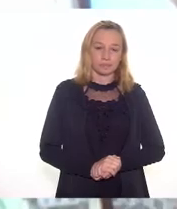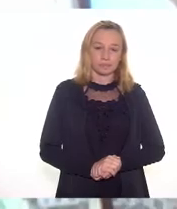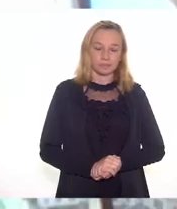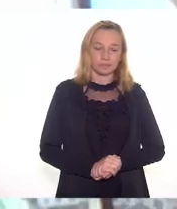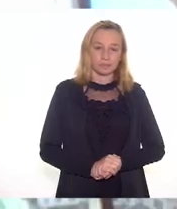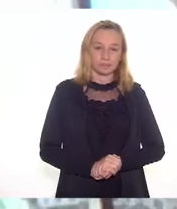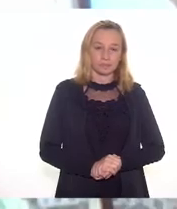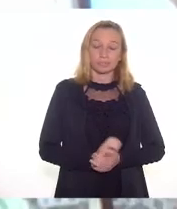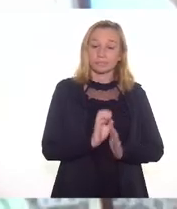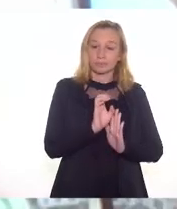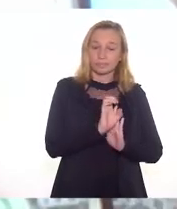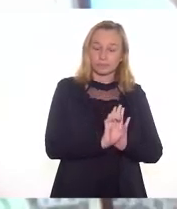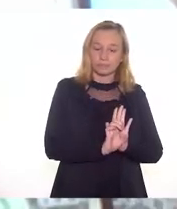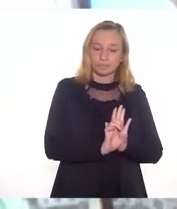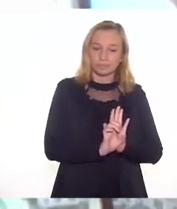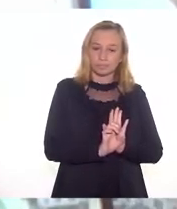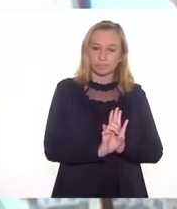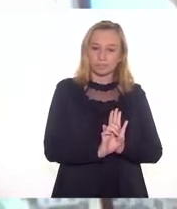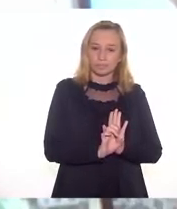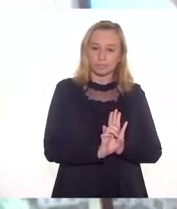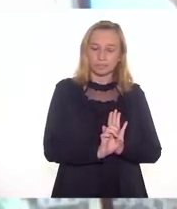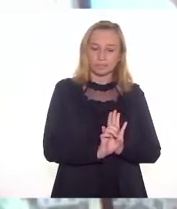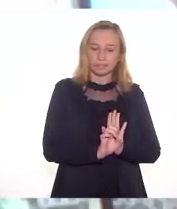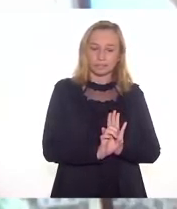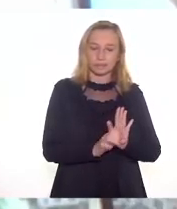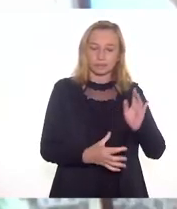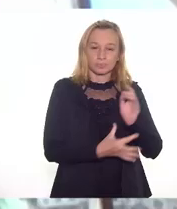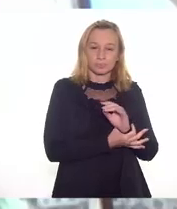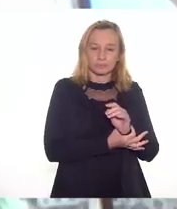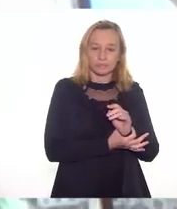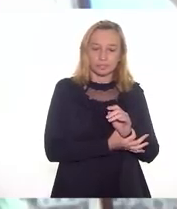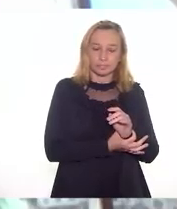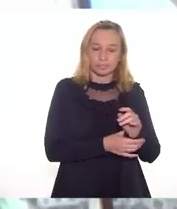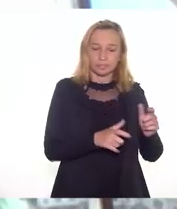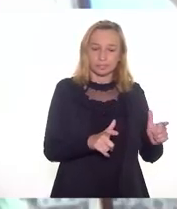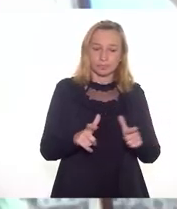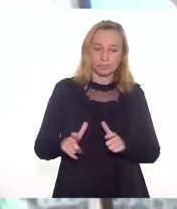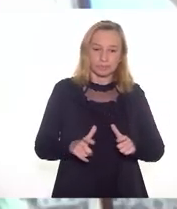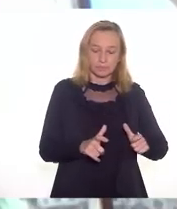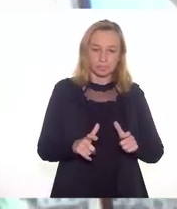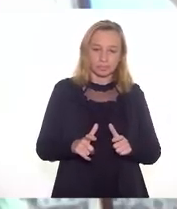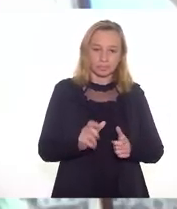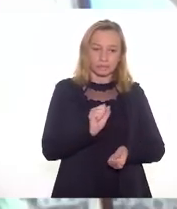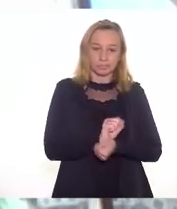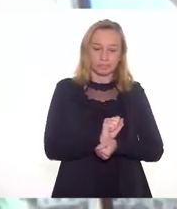A emenda dispõe sobre segurança de estabelecimentos